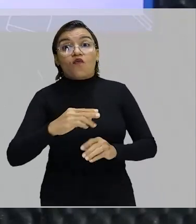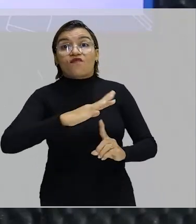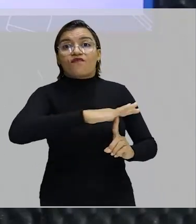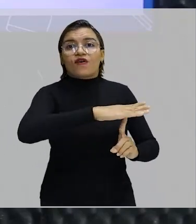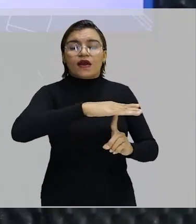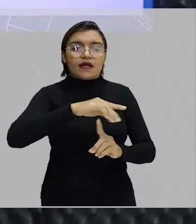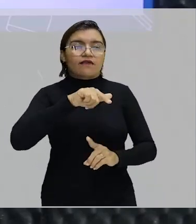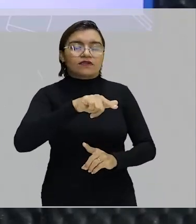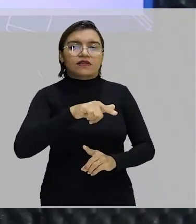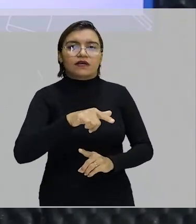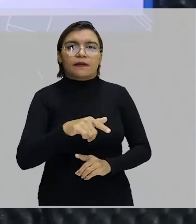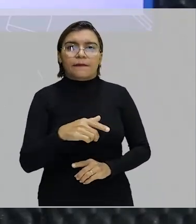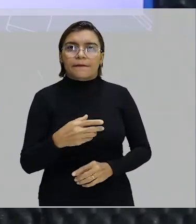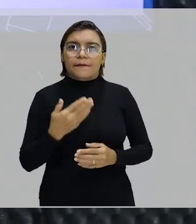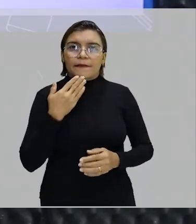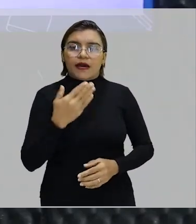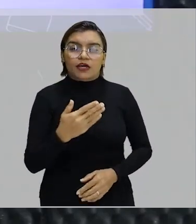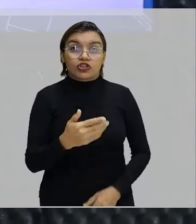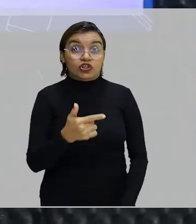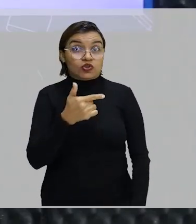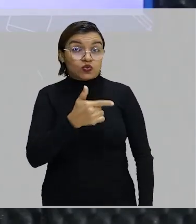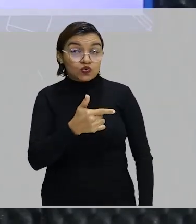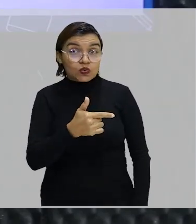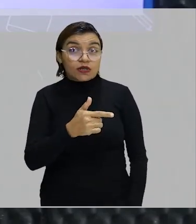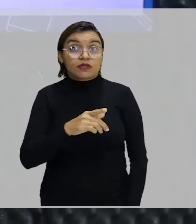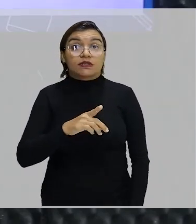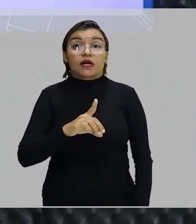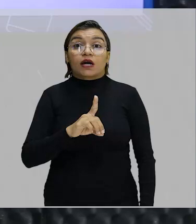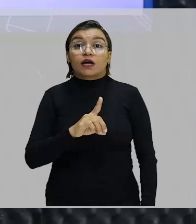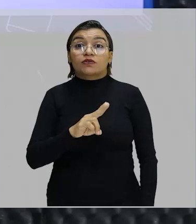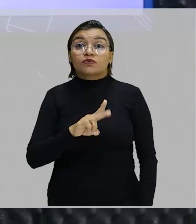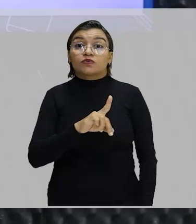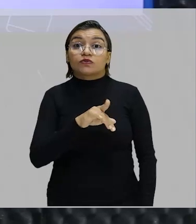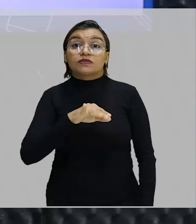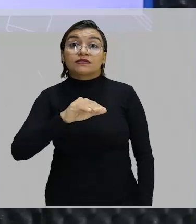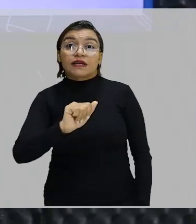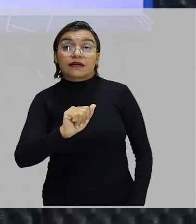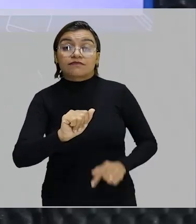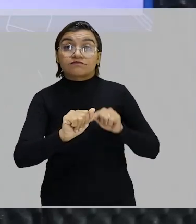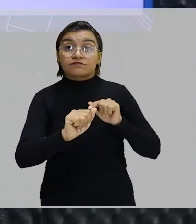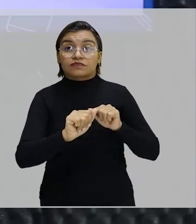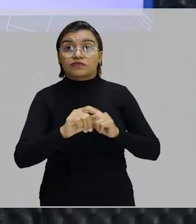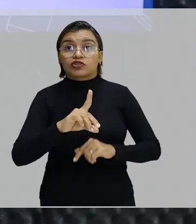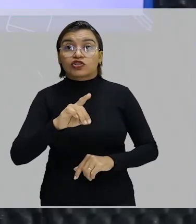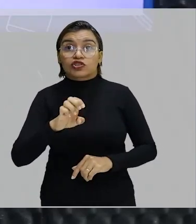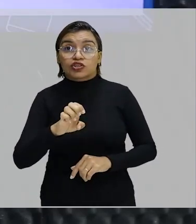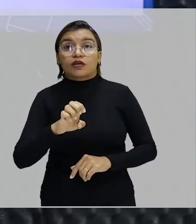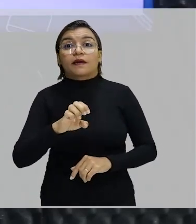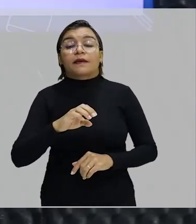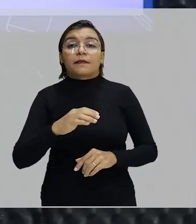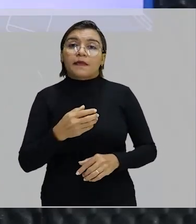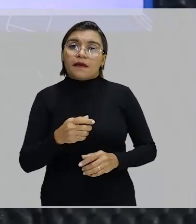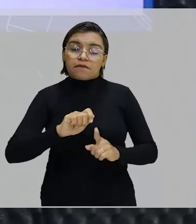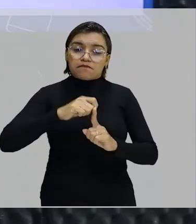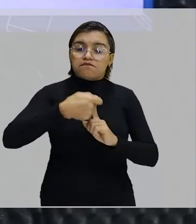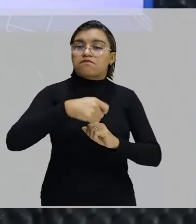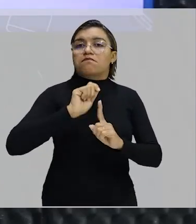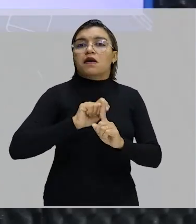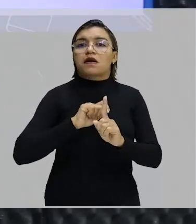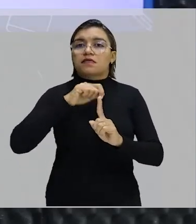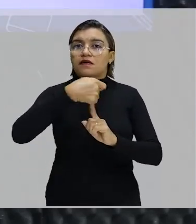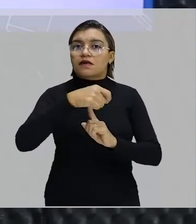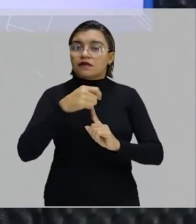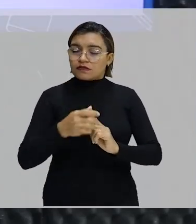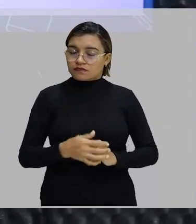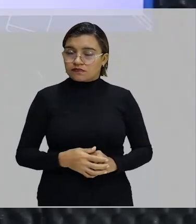banana. Duas dúzias e não 2 dúzias. Nós ouvimos isso no dia a dia. Então, o coloquialismo é